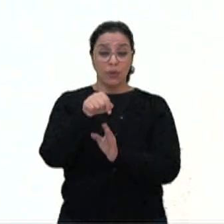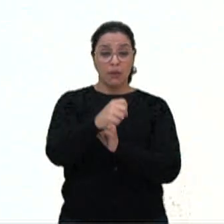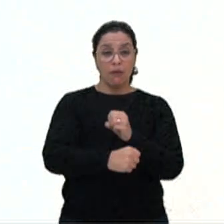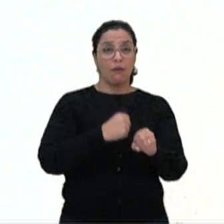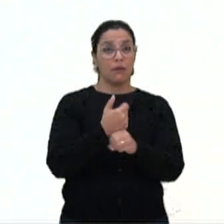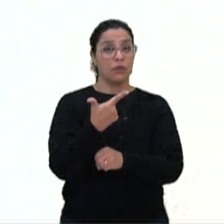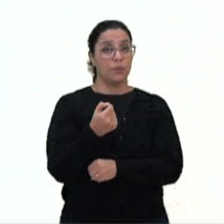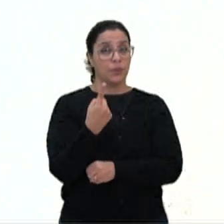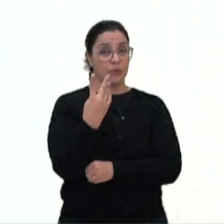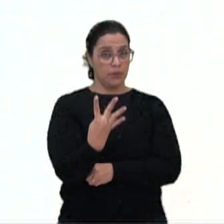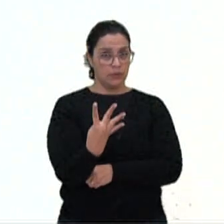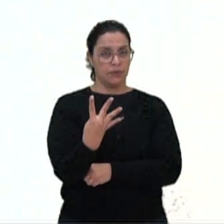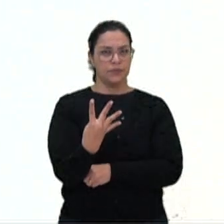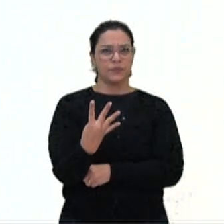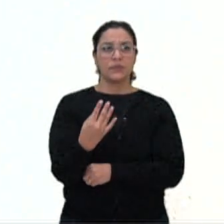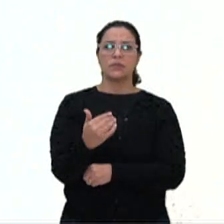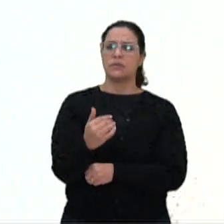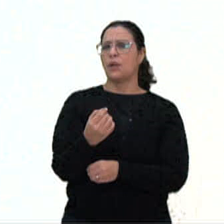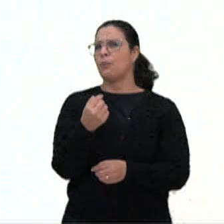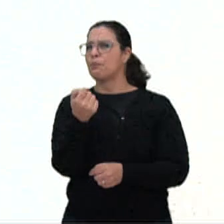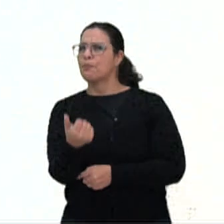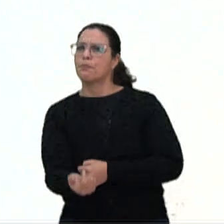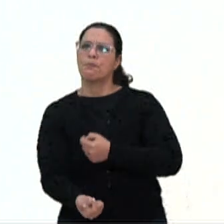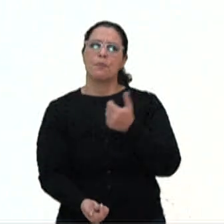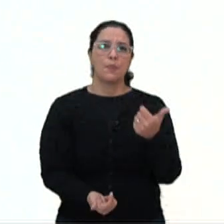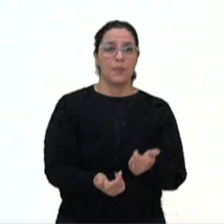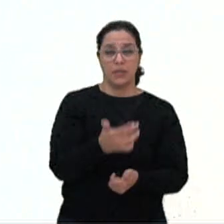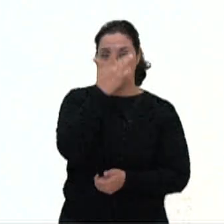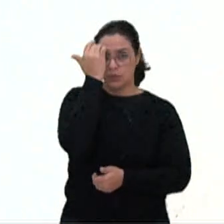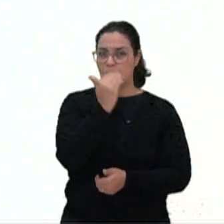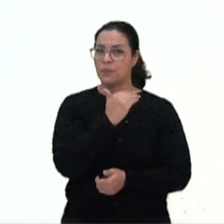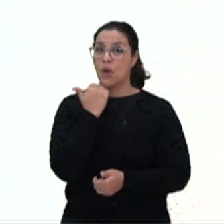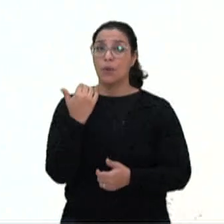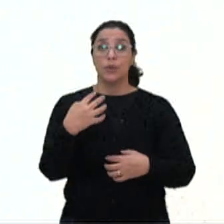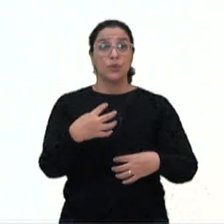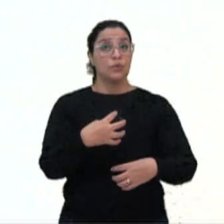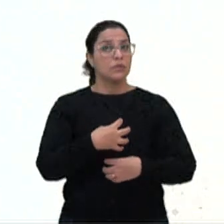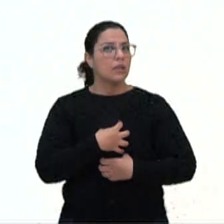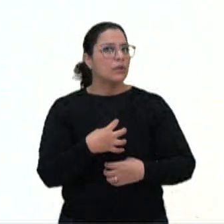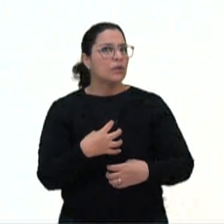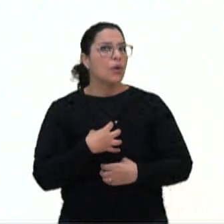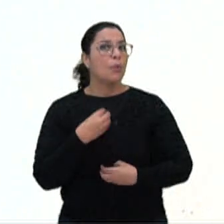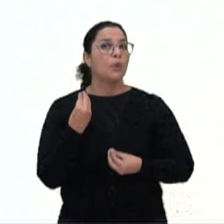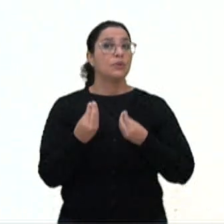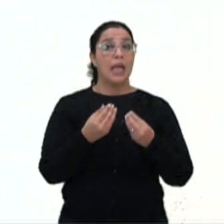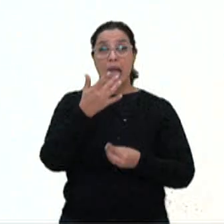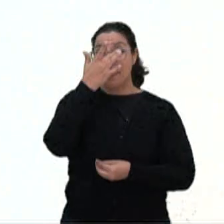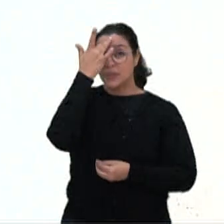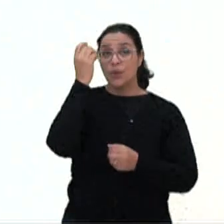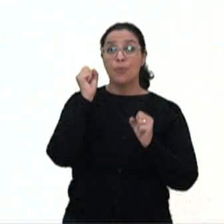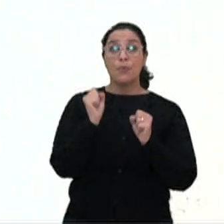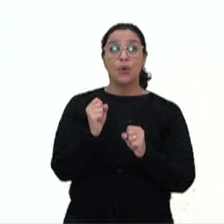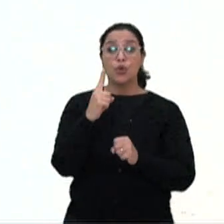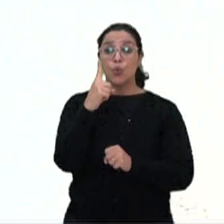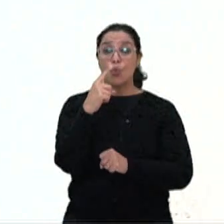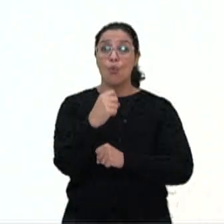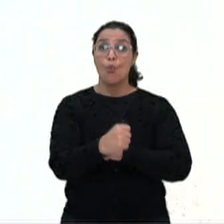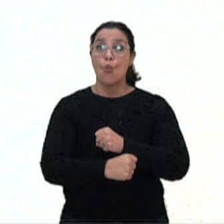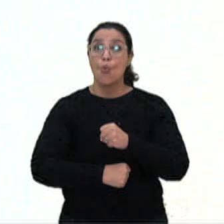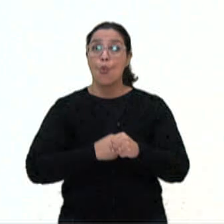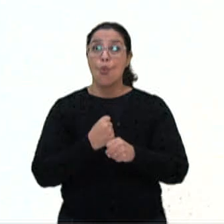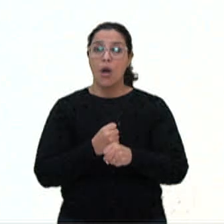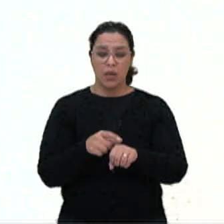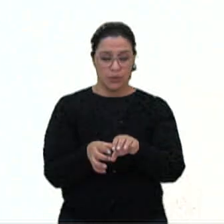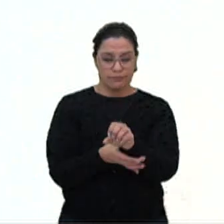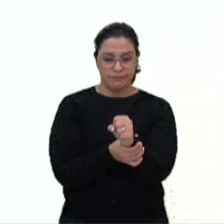2014. Mortalidade baixa, sintomas. O problema dela são os sintomas. A pessoa pode ficar mais de 1 ano tendo dor